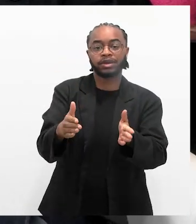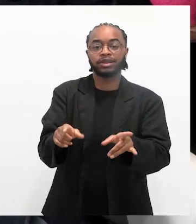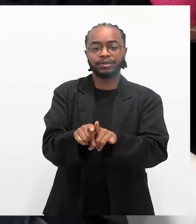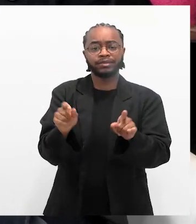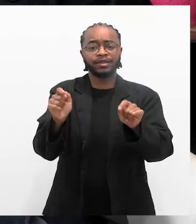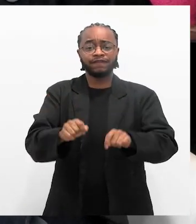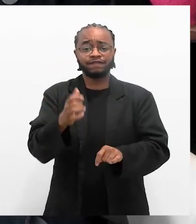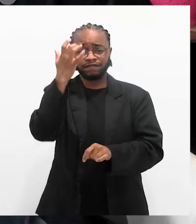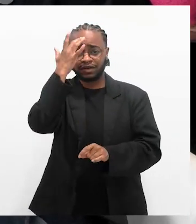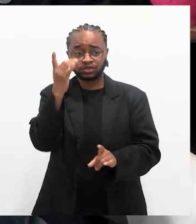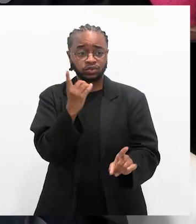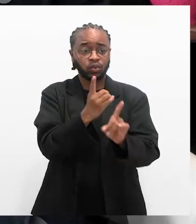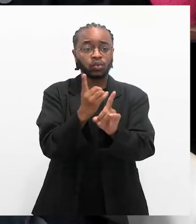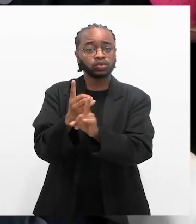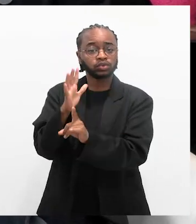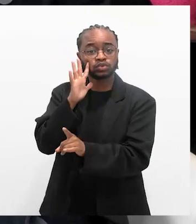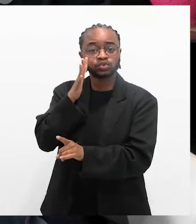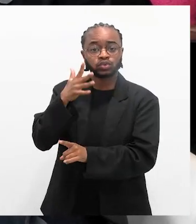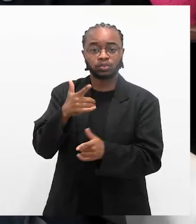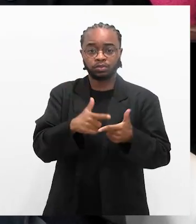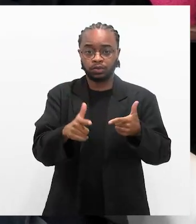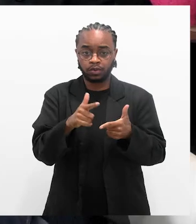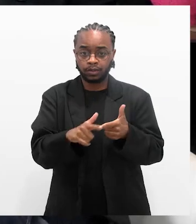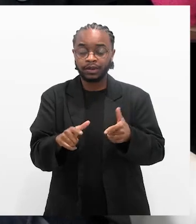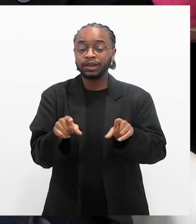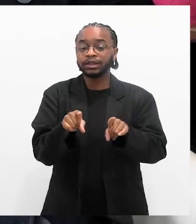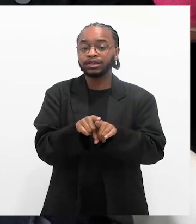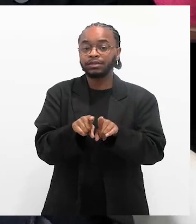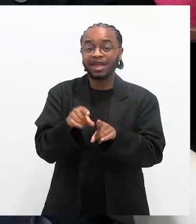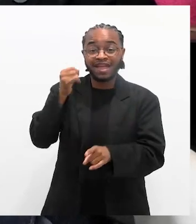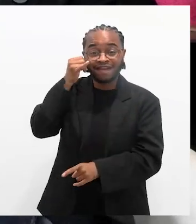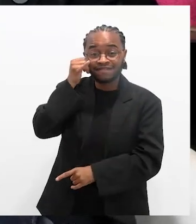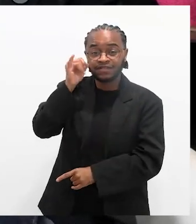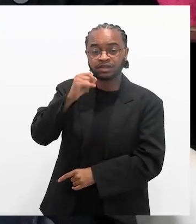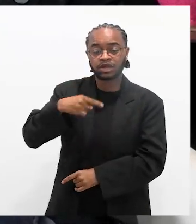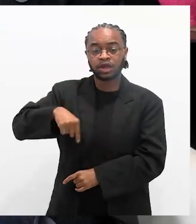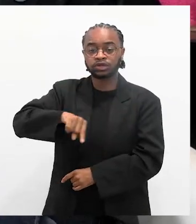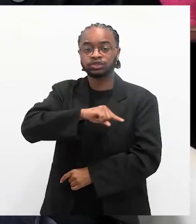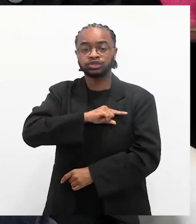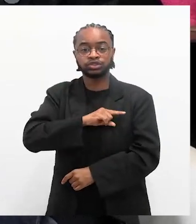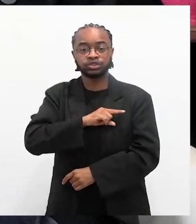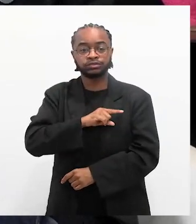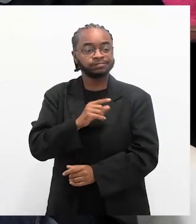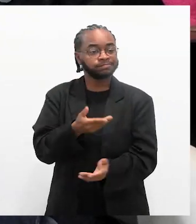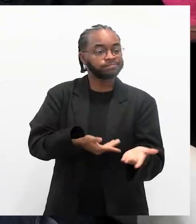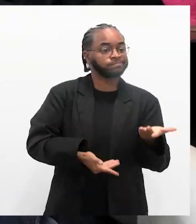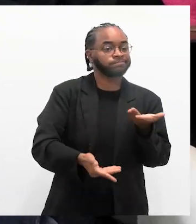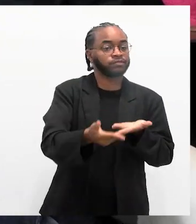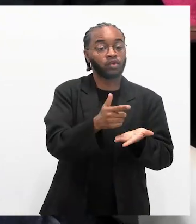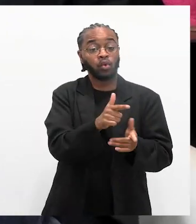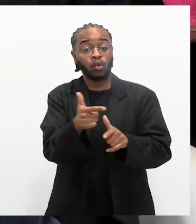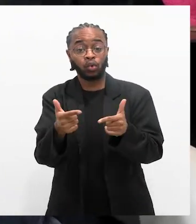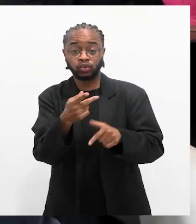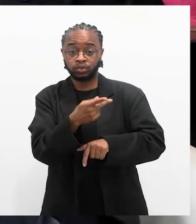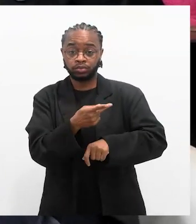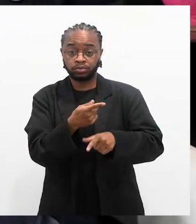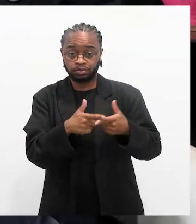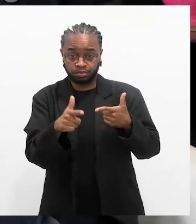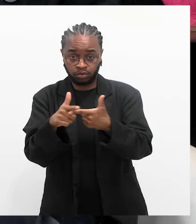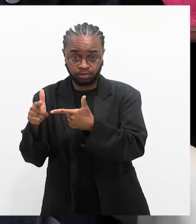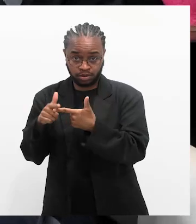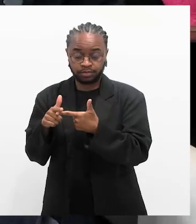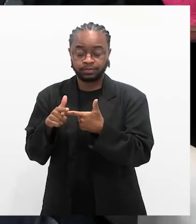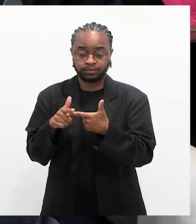ele facilita a solução de problemas e ele evita também, né, que nós nos envolvamos em outros problemas,